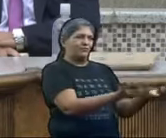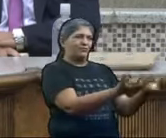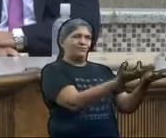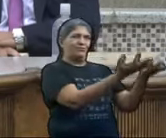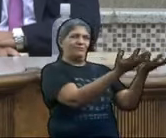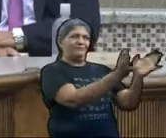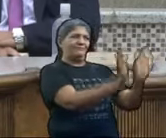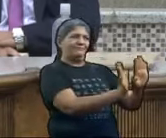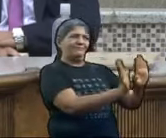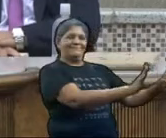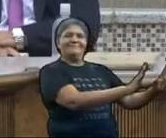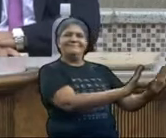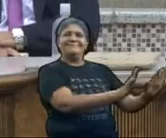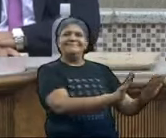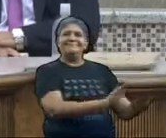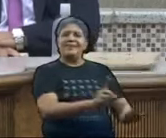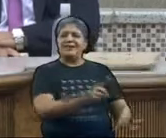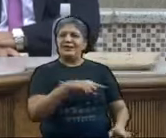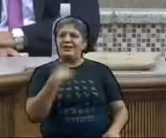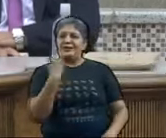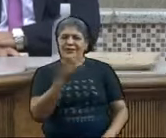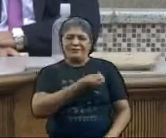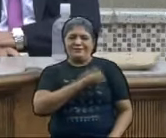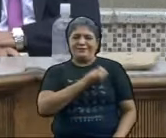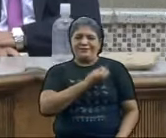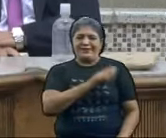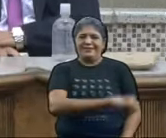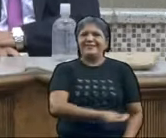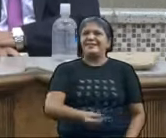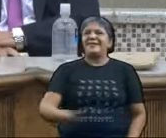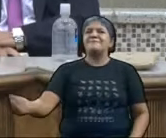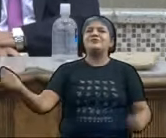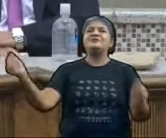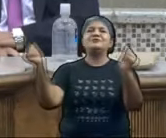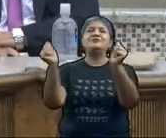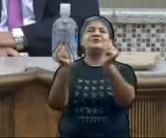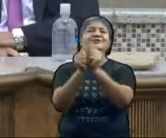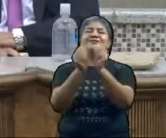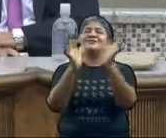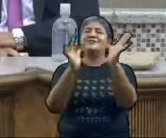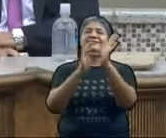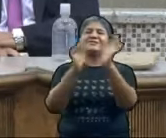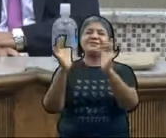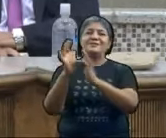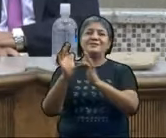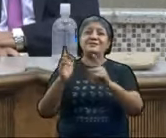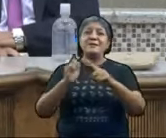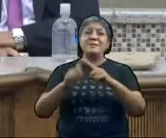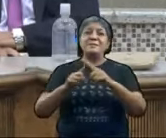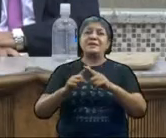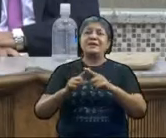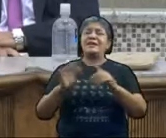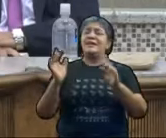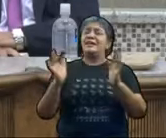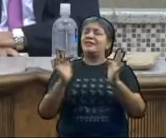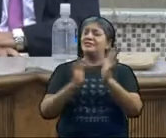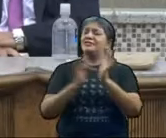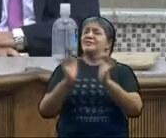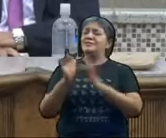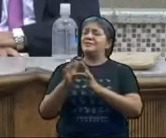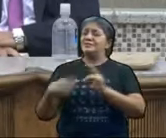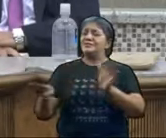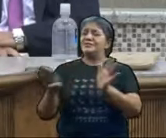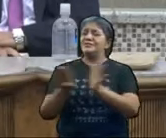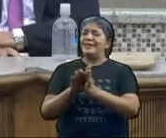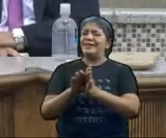aqui, que o texto diz, e ele limpará dos vossos olhos toda lágrima, e o que está sentado sobre o trono, disse, eu faço nova